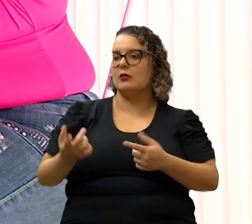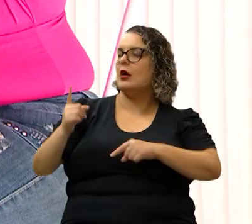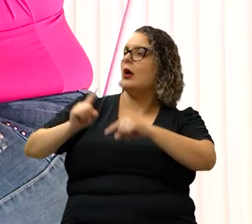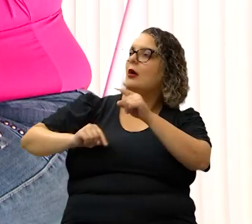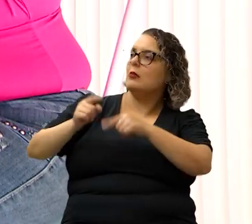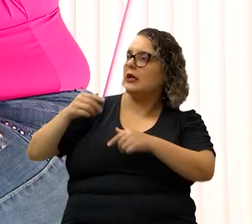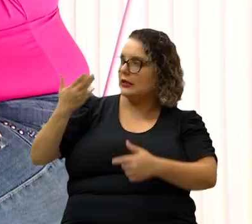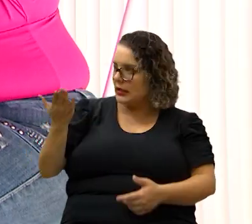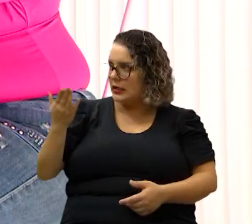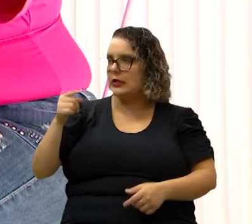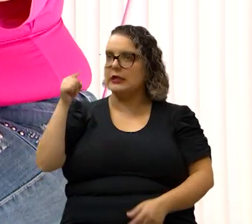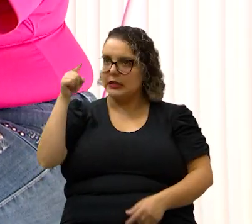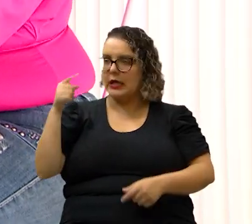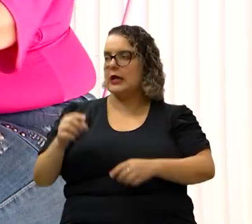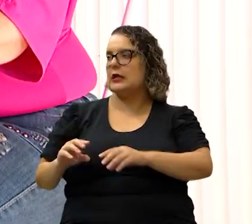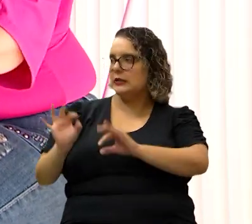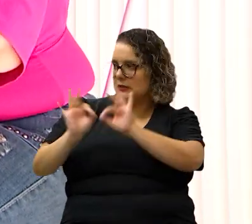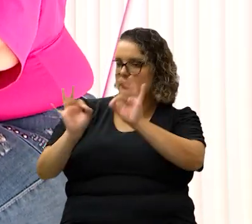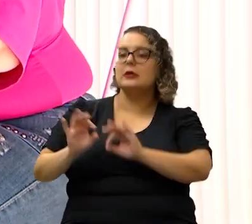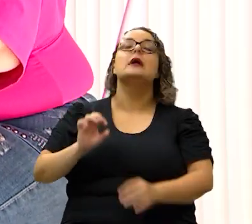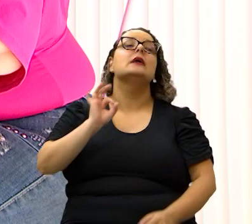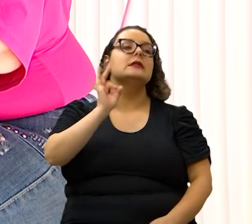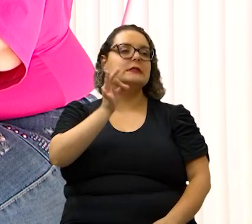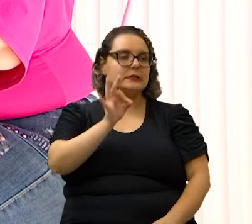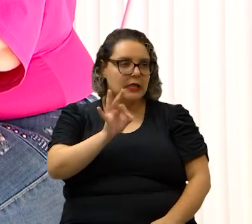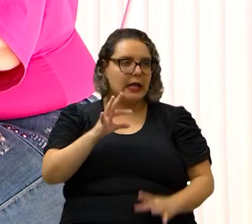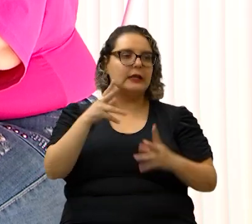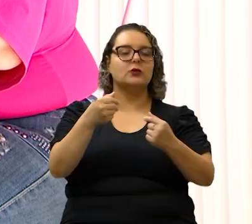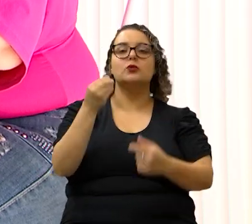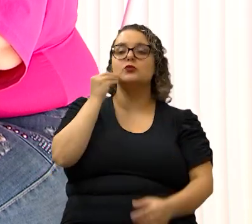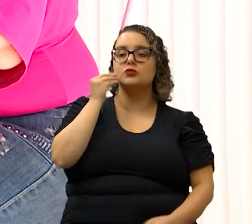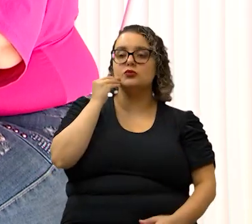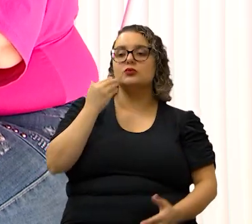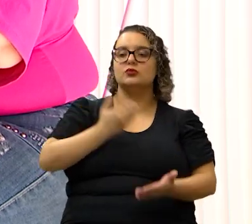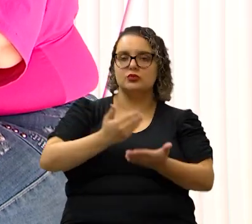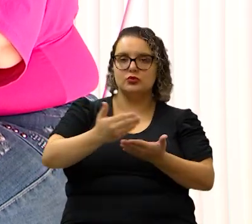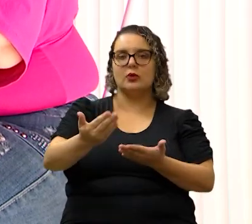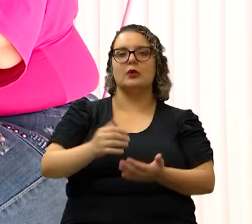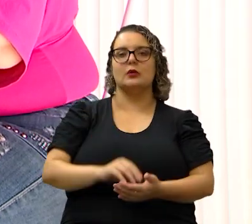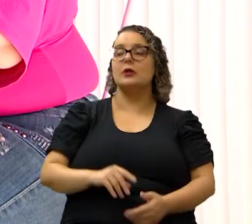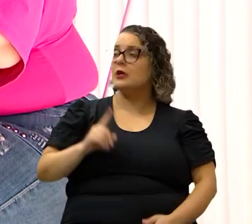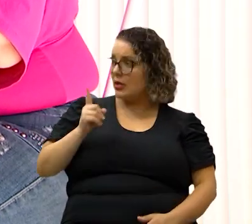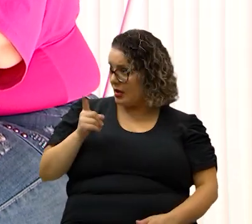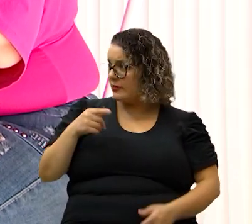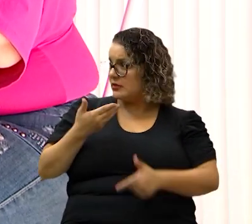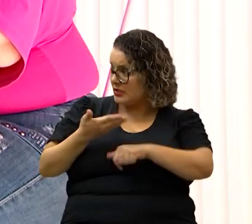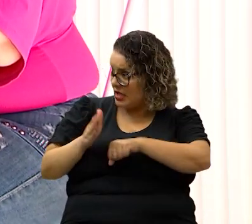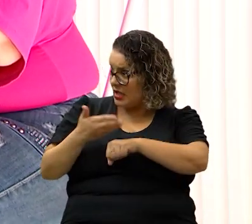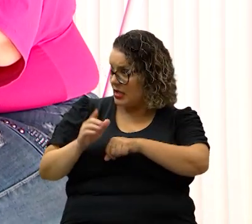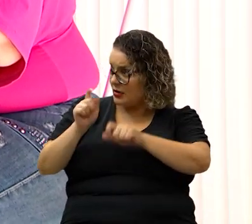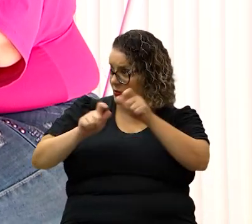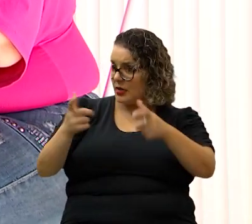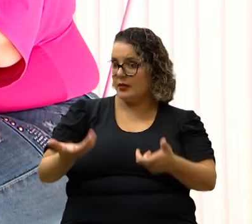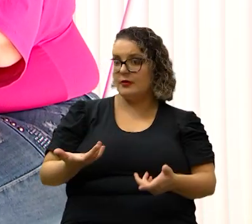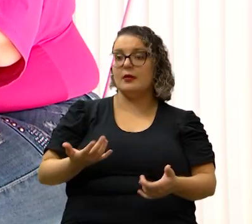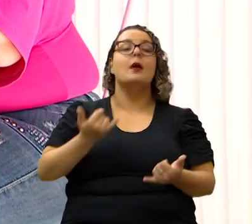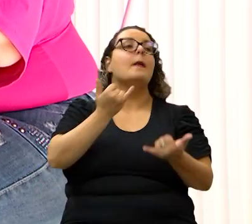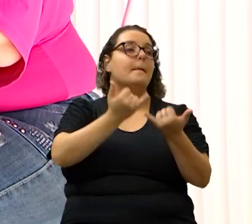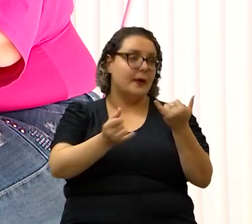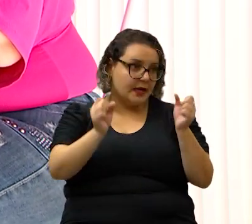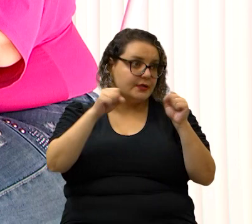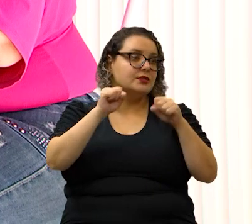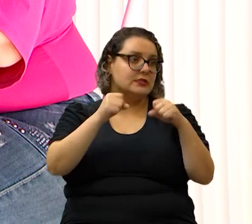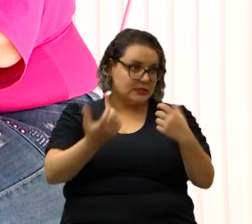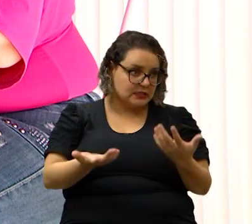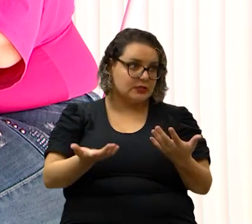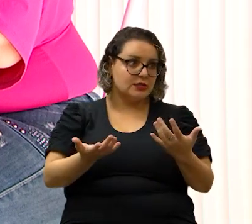fazer manda a matéria-prima para lá e lá exatamente, eles confeccionam. Exatamente. Então a gente vai fazer todos os testes a partir de agora. E é você quem vai dar esse treinamento para o pessoal?